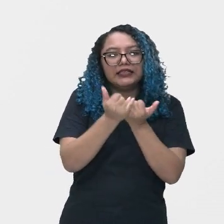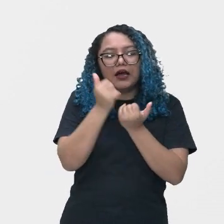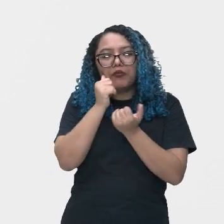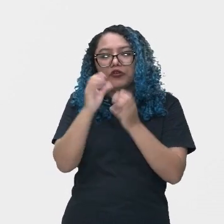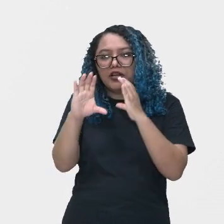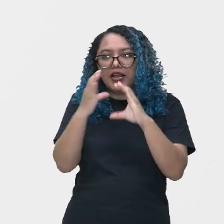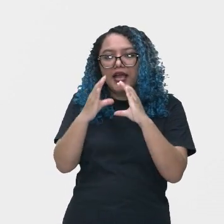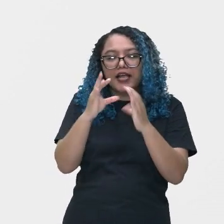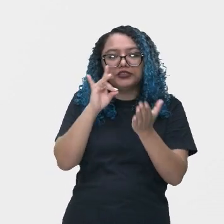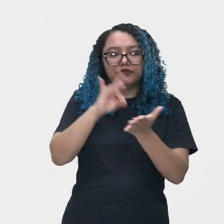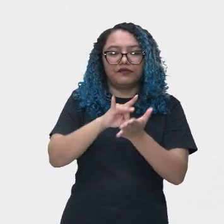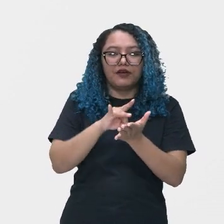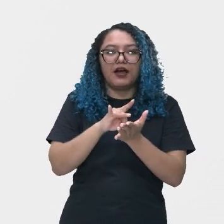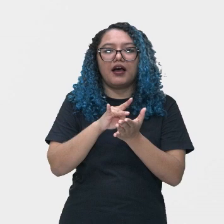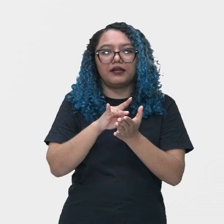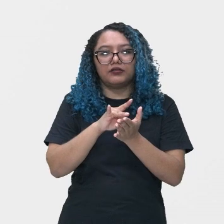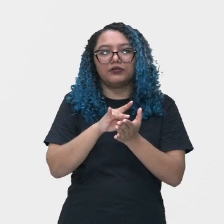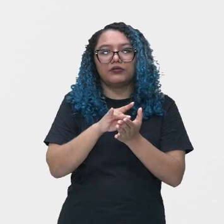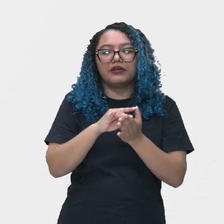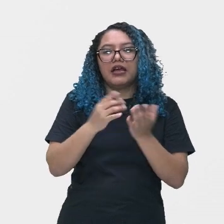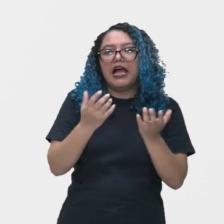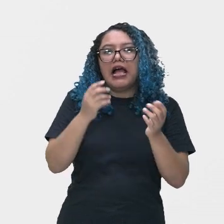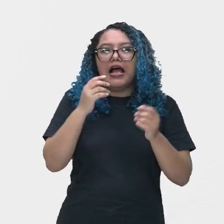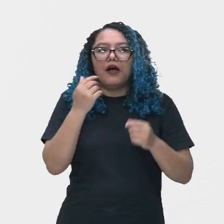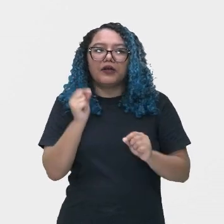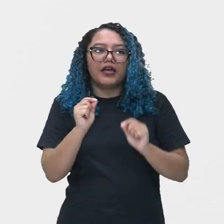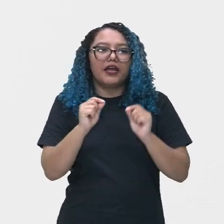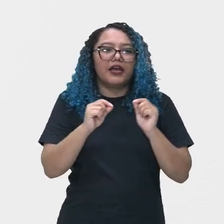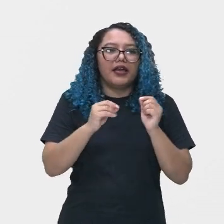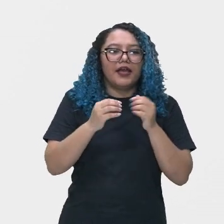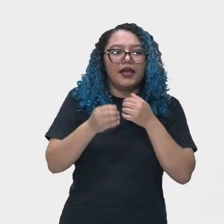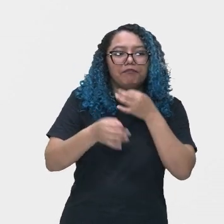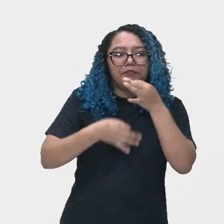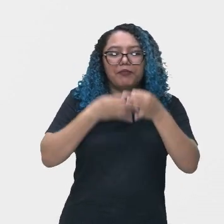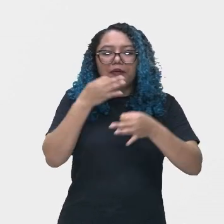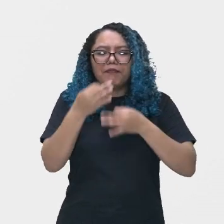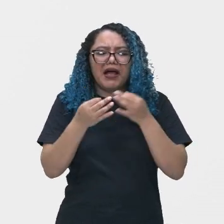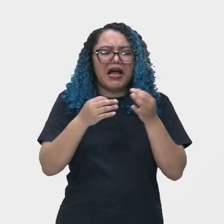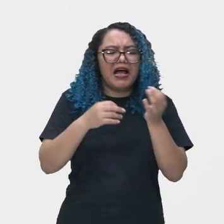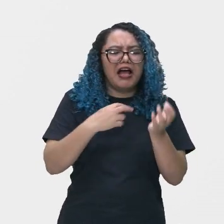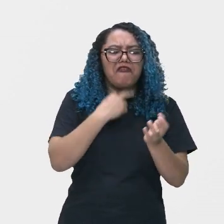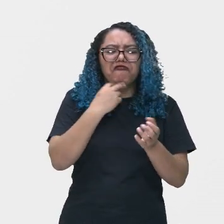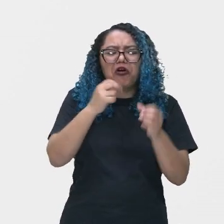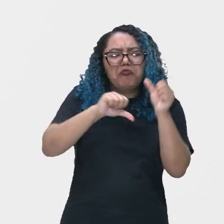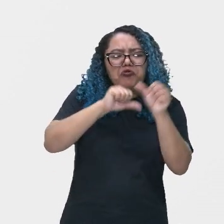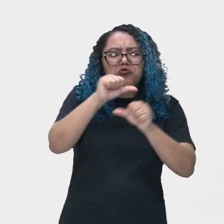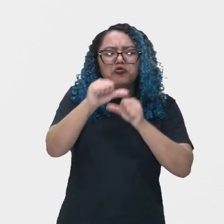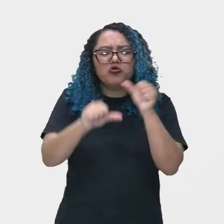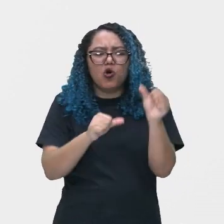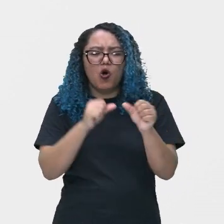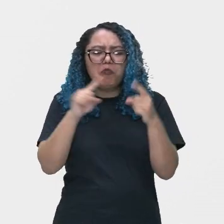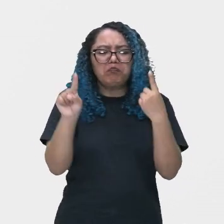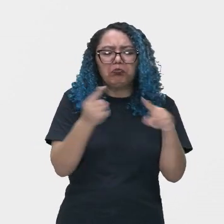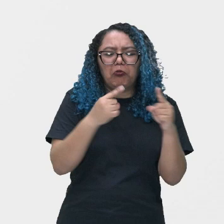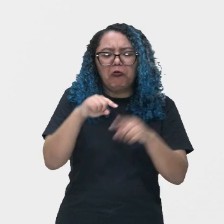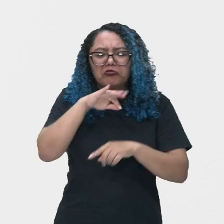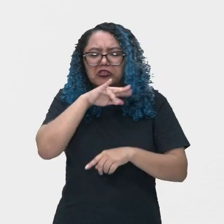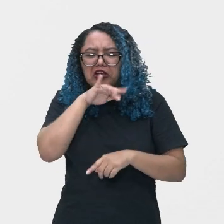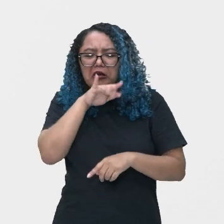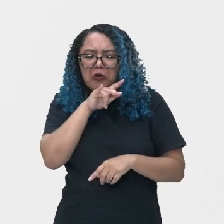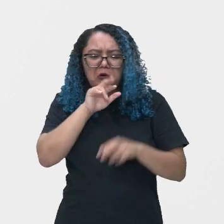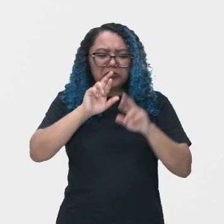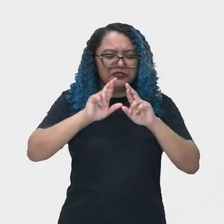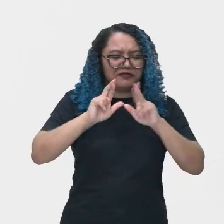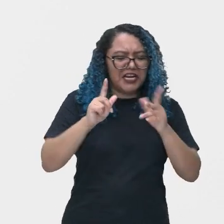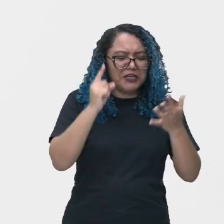chegam a comentar dizendo que a voz dela mudou, que ela canta mal agora, que ela está diferente, que isso,